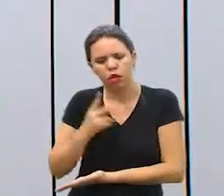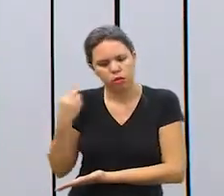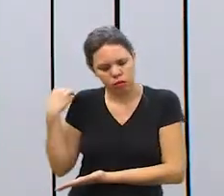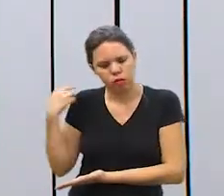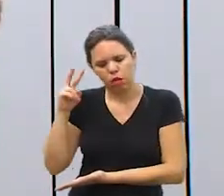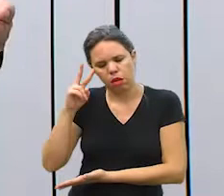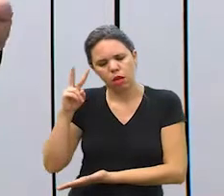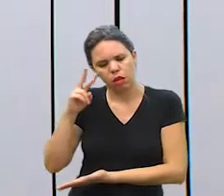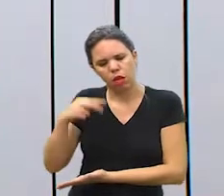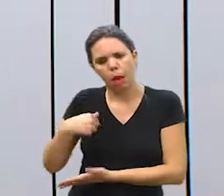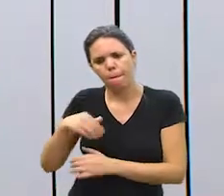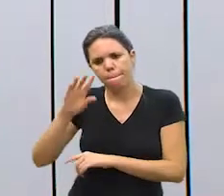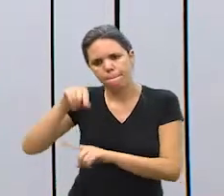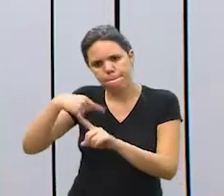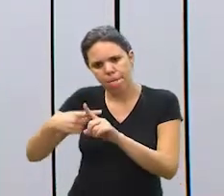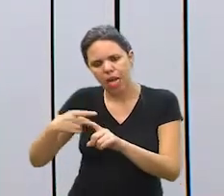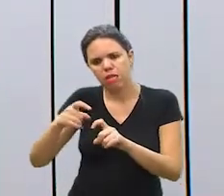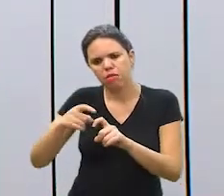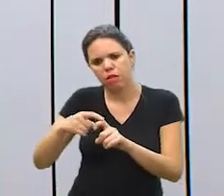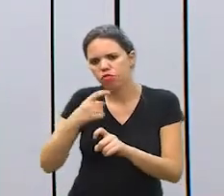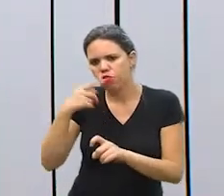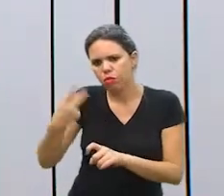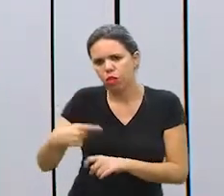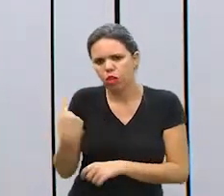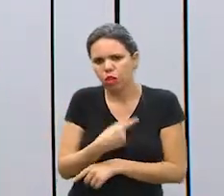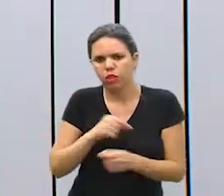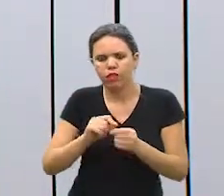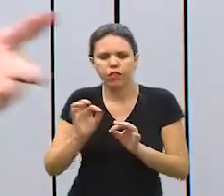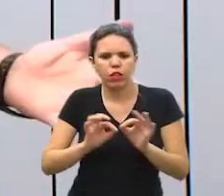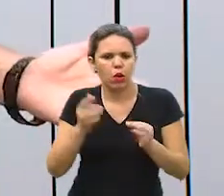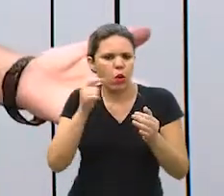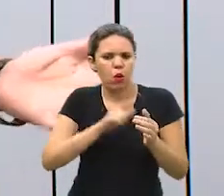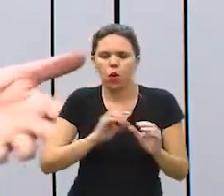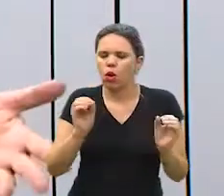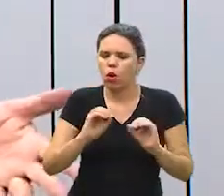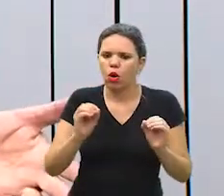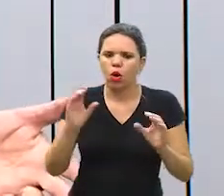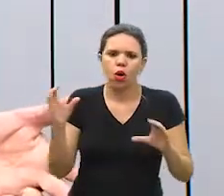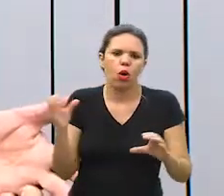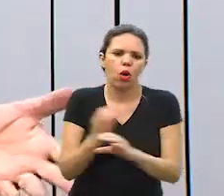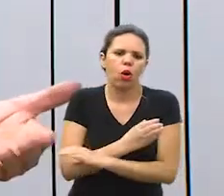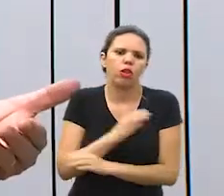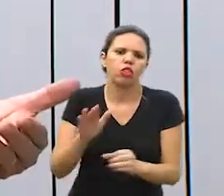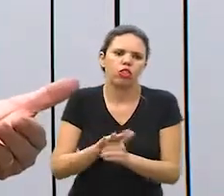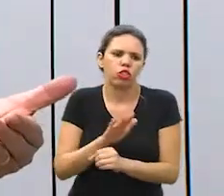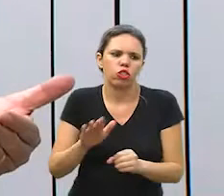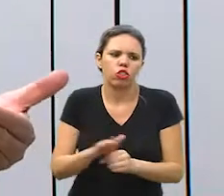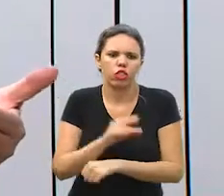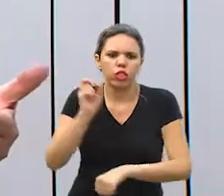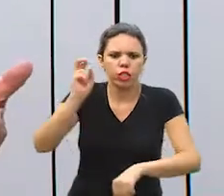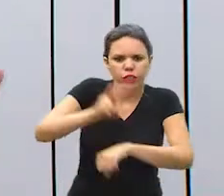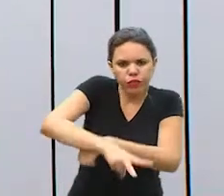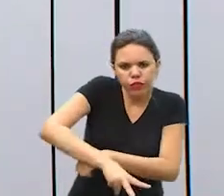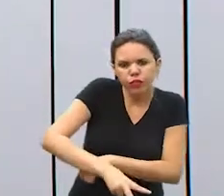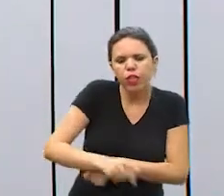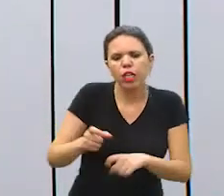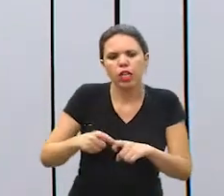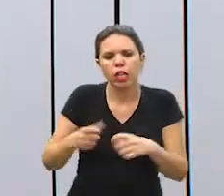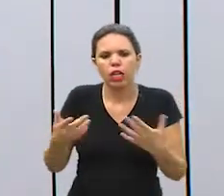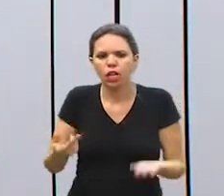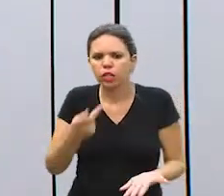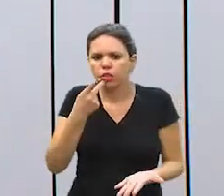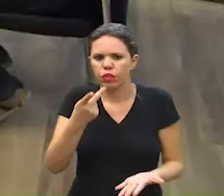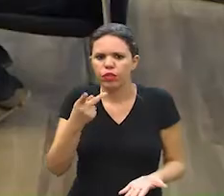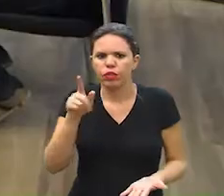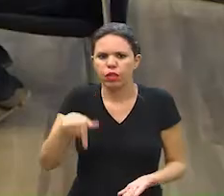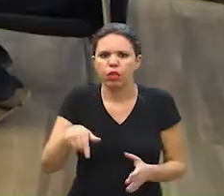estava, mais médico campineiro. Isso foi nós que fizemos e não conseguimos completar o quadro. Quer dizer, eu estava na